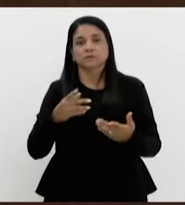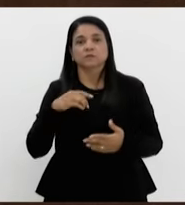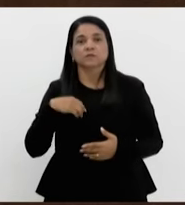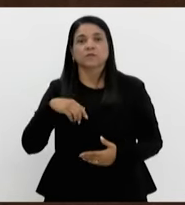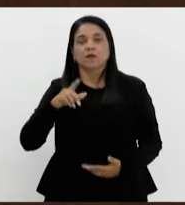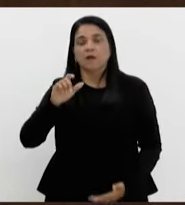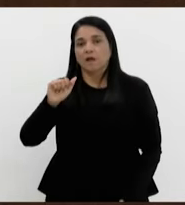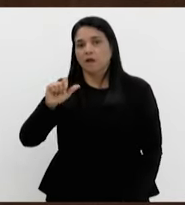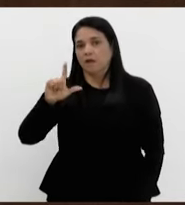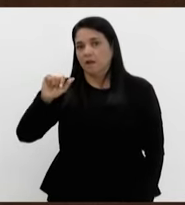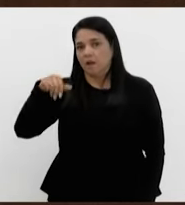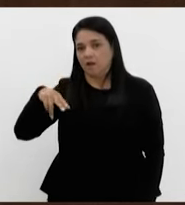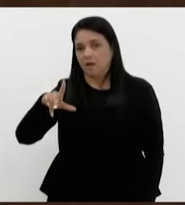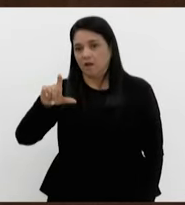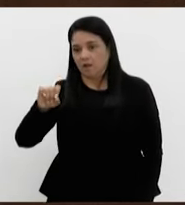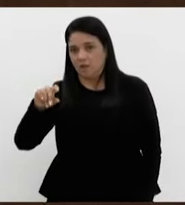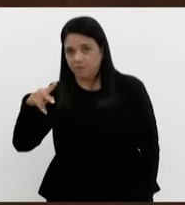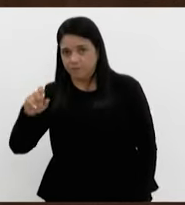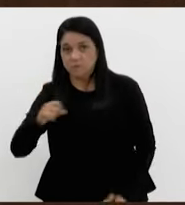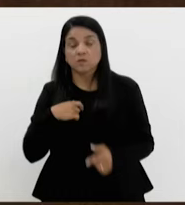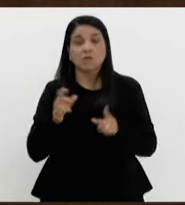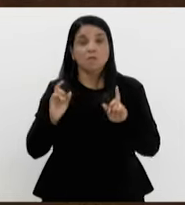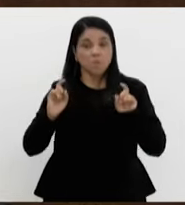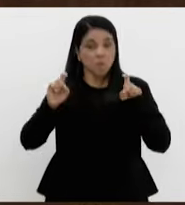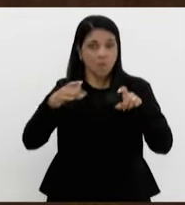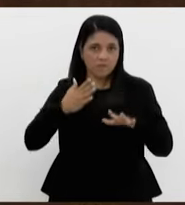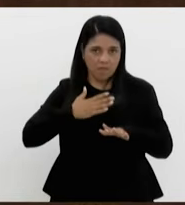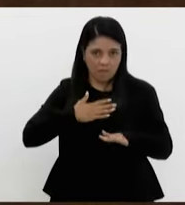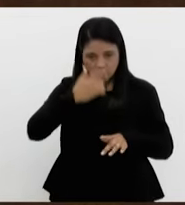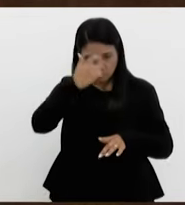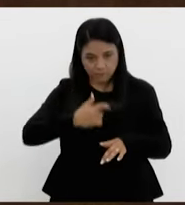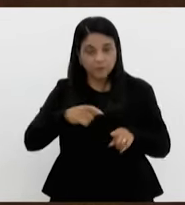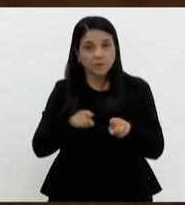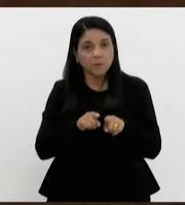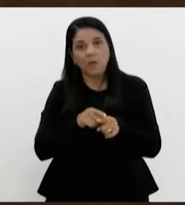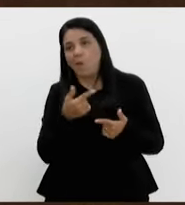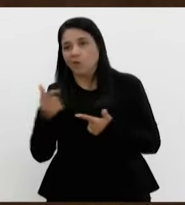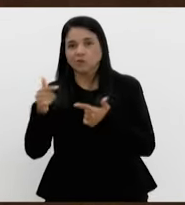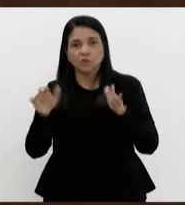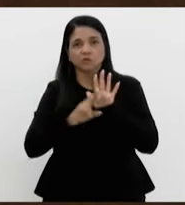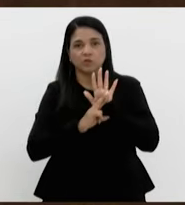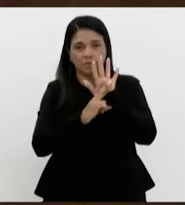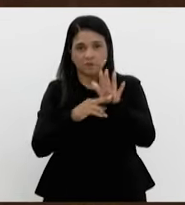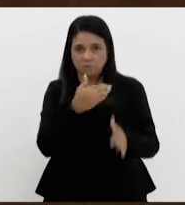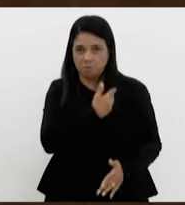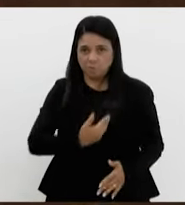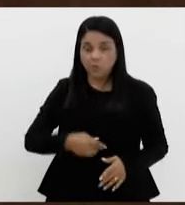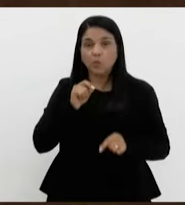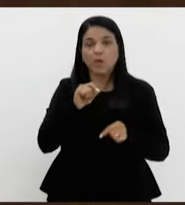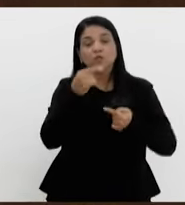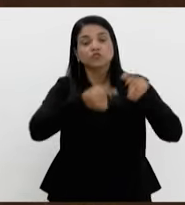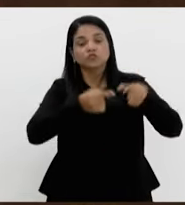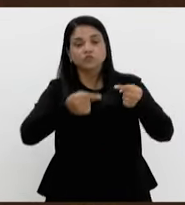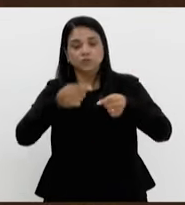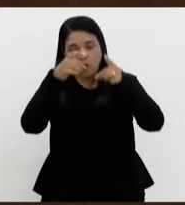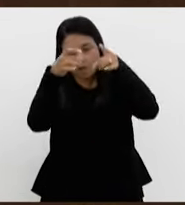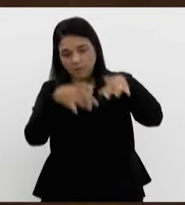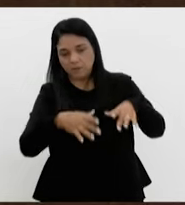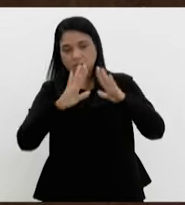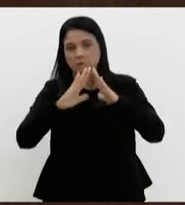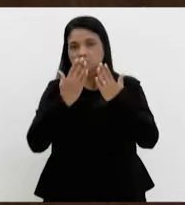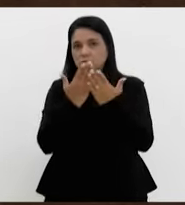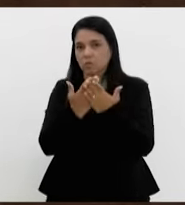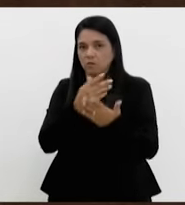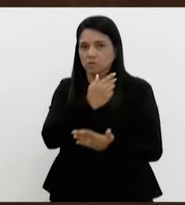Alan Lopes, o nosso mandato e outros representantes públicos para discutir o abandono das escolas